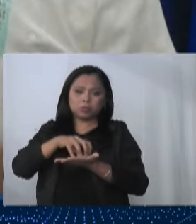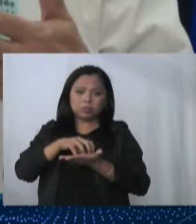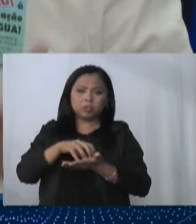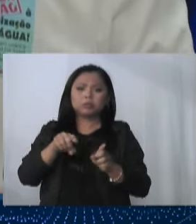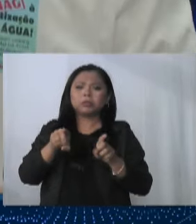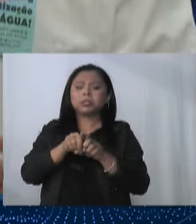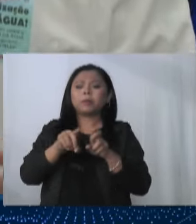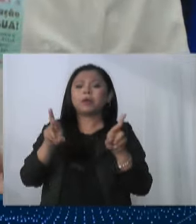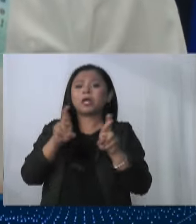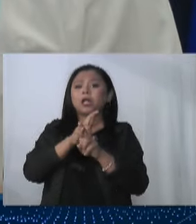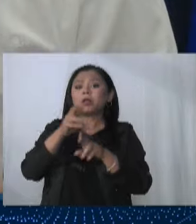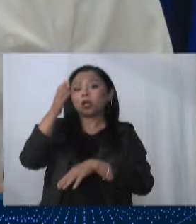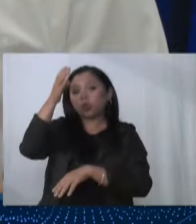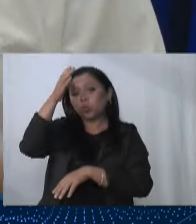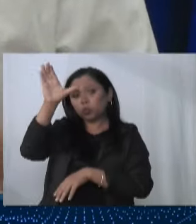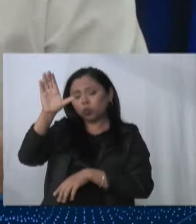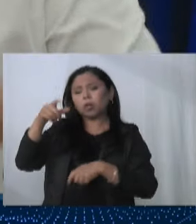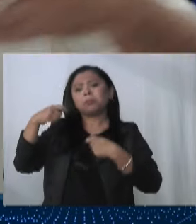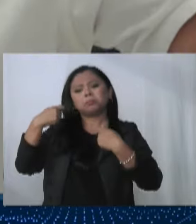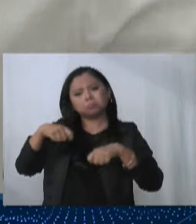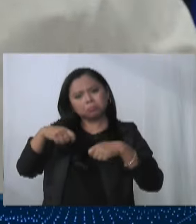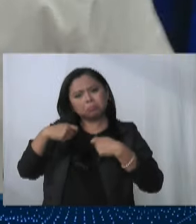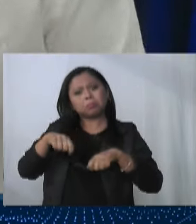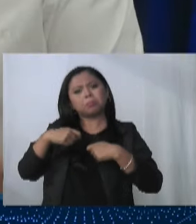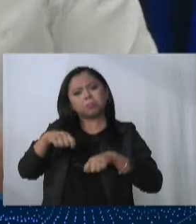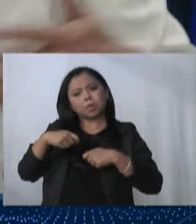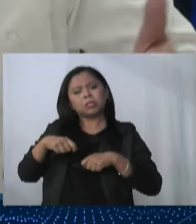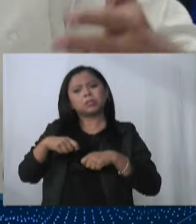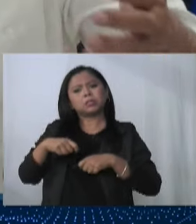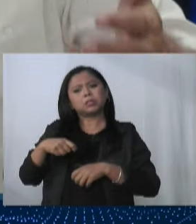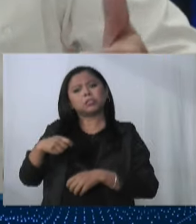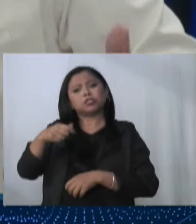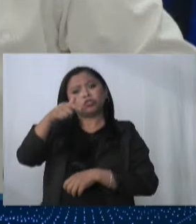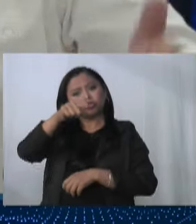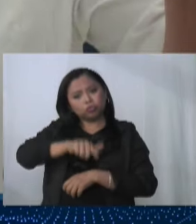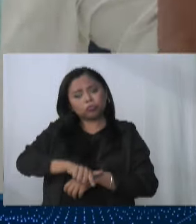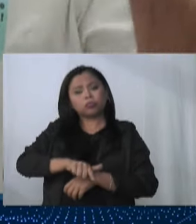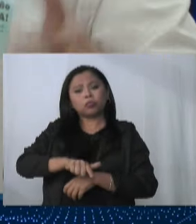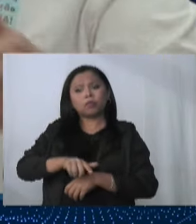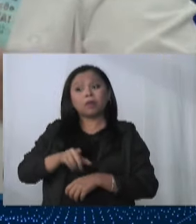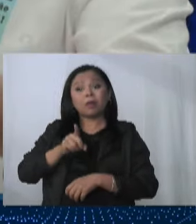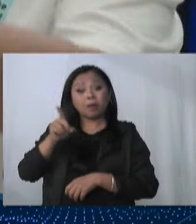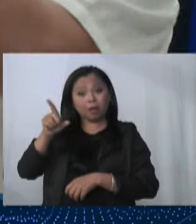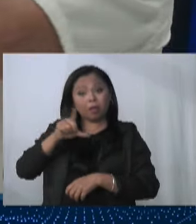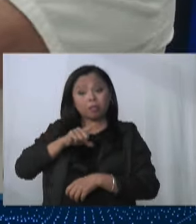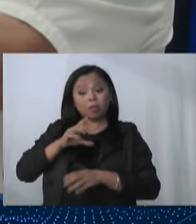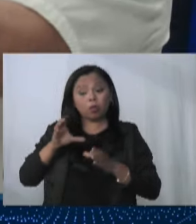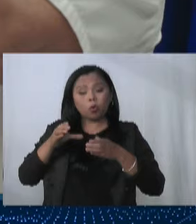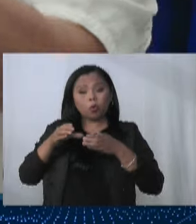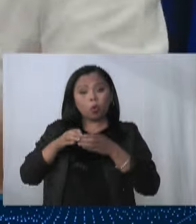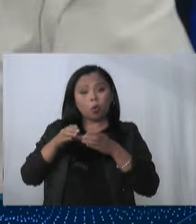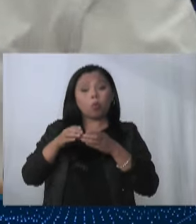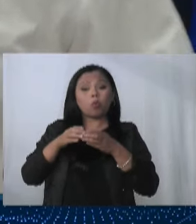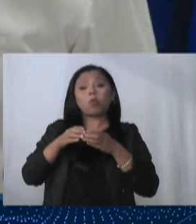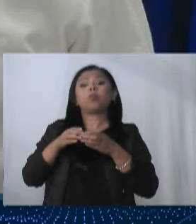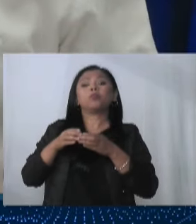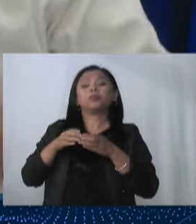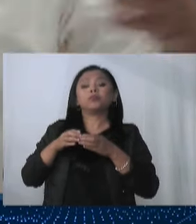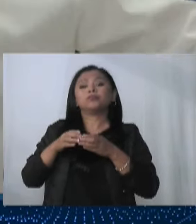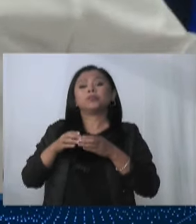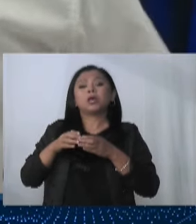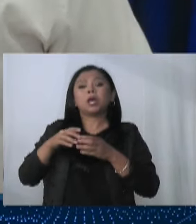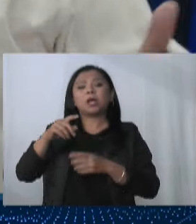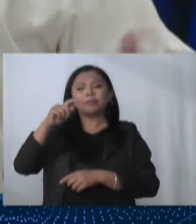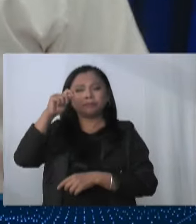preciso reativar a cultura. Agora mesmo tem um grupo de artistas populares lá, praticamente acampados ali, na